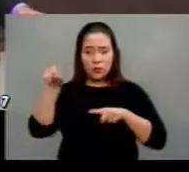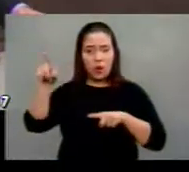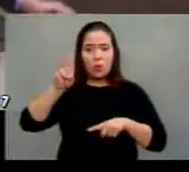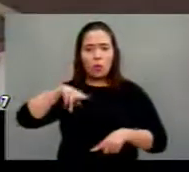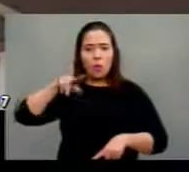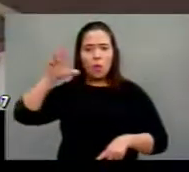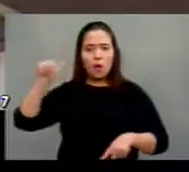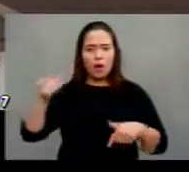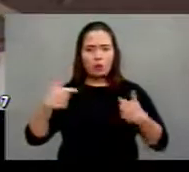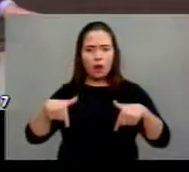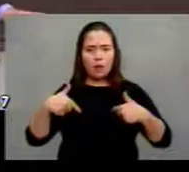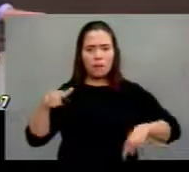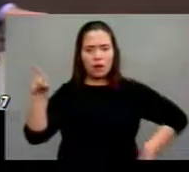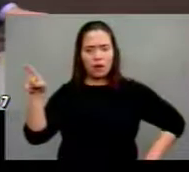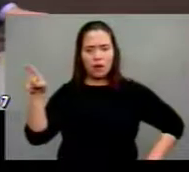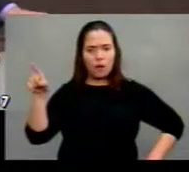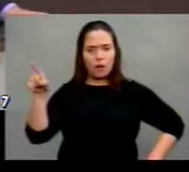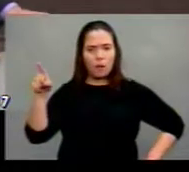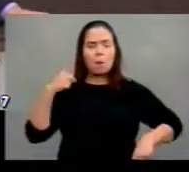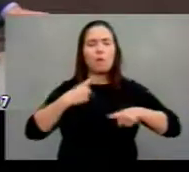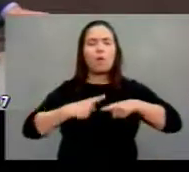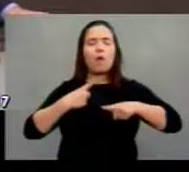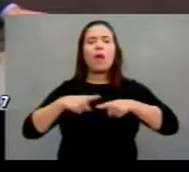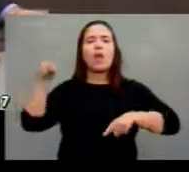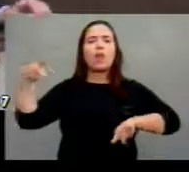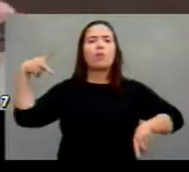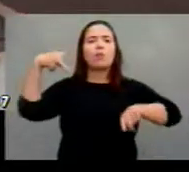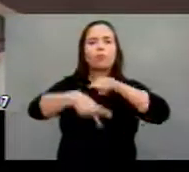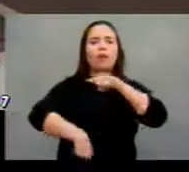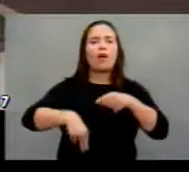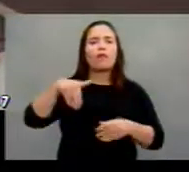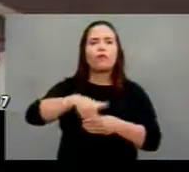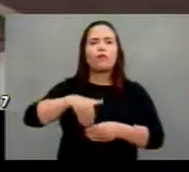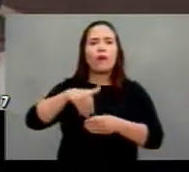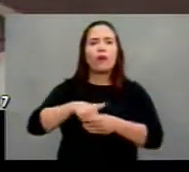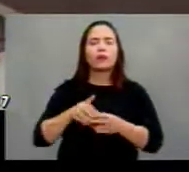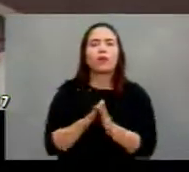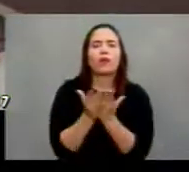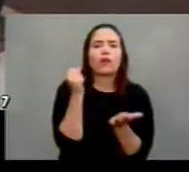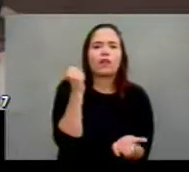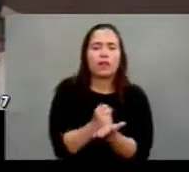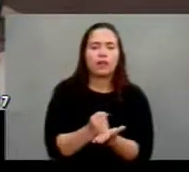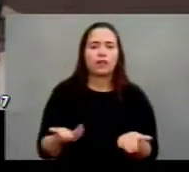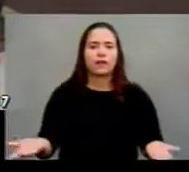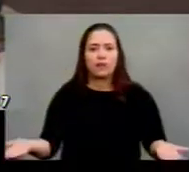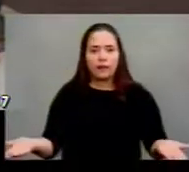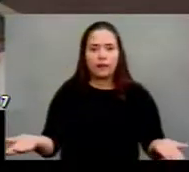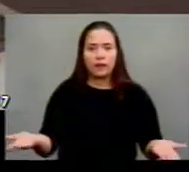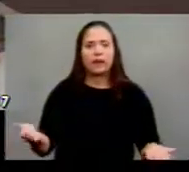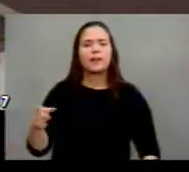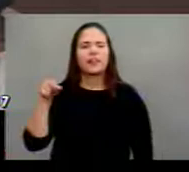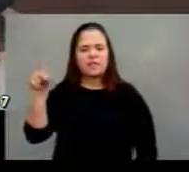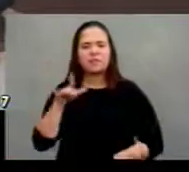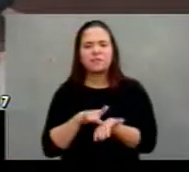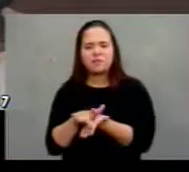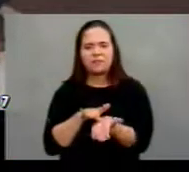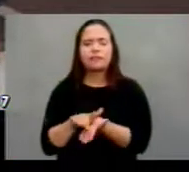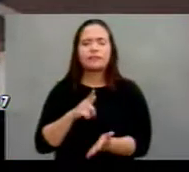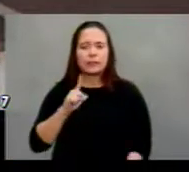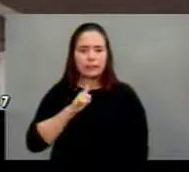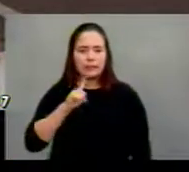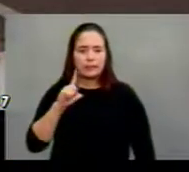trabalhou destruindo a legislação trabalhista. Né? Portanto, é uma lógica cínica, hipócrita,